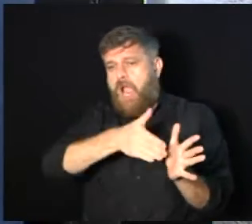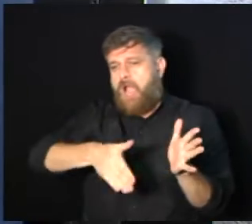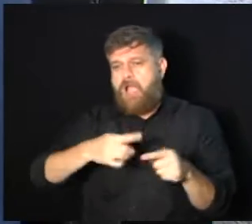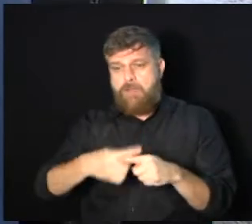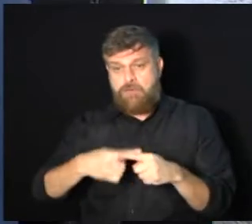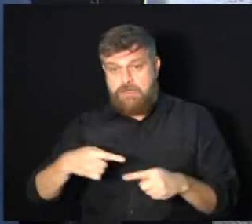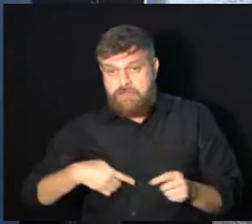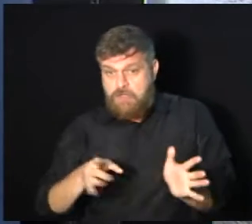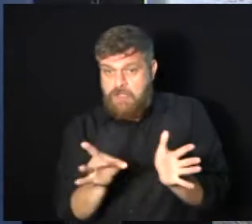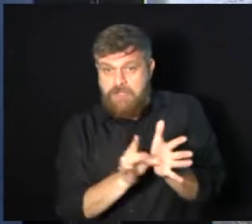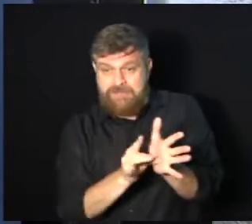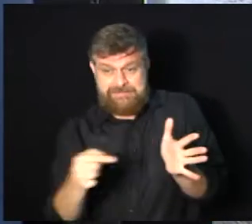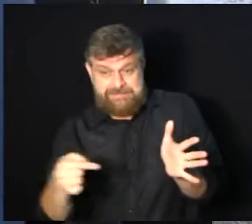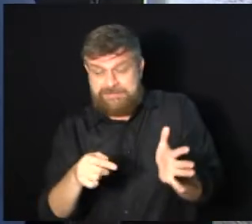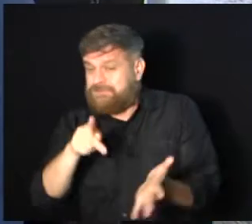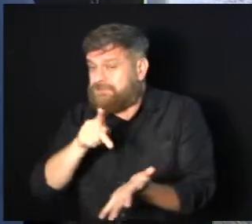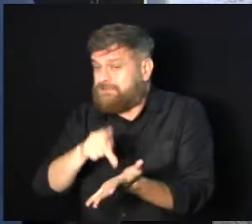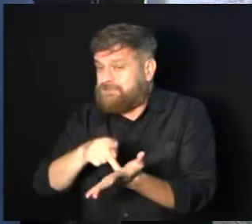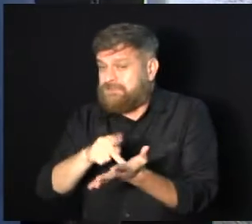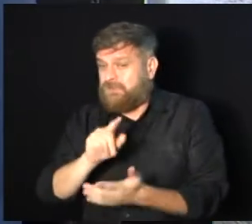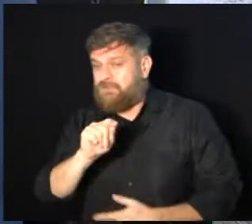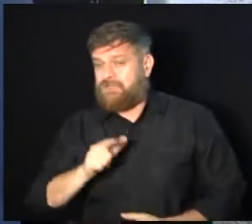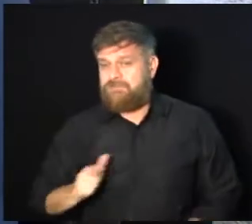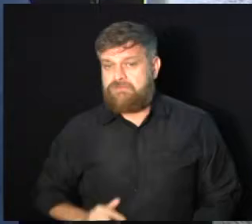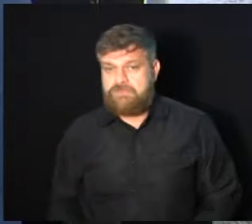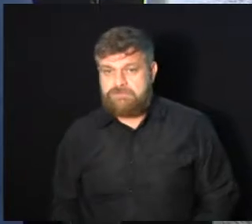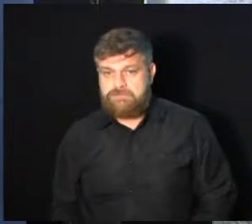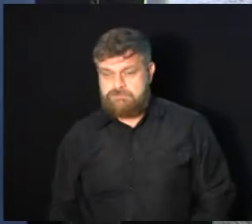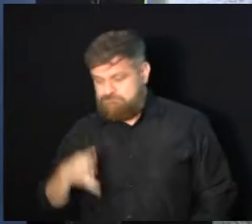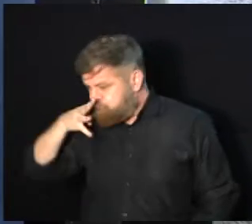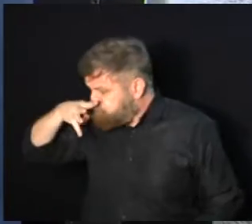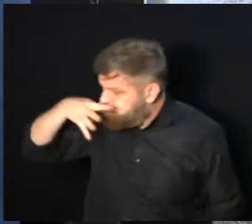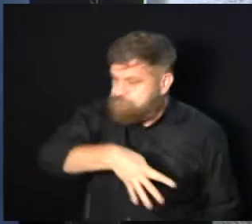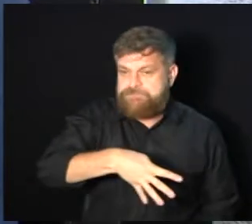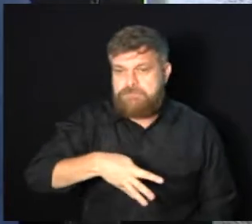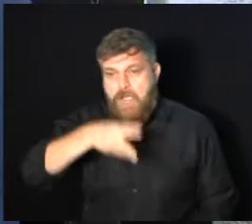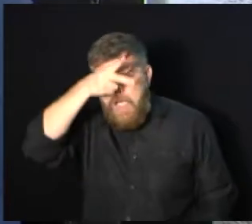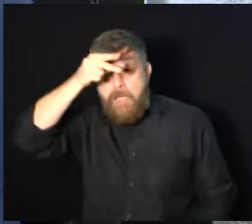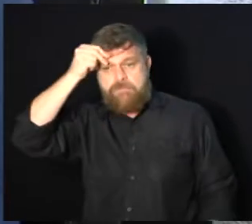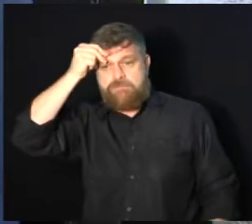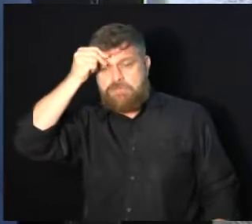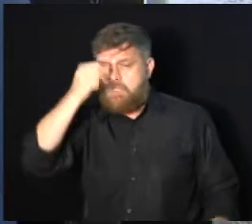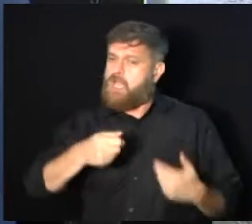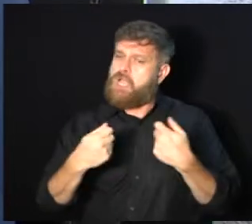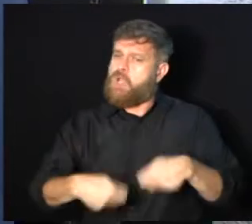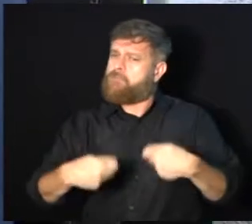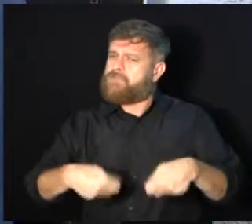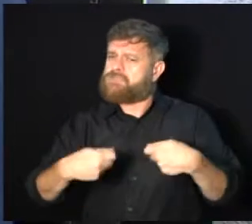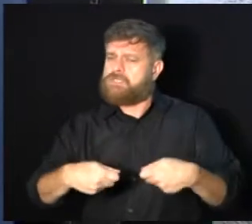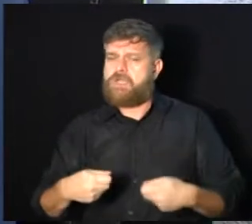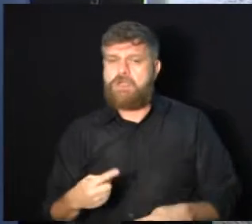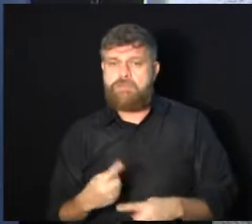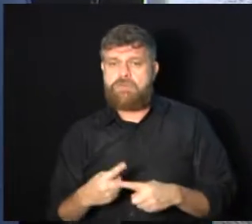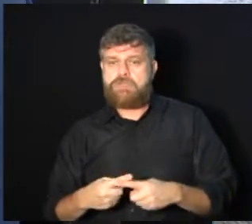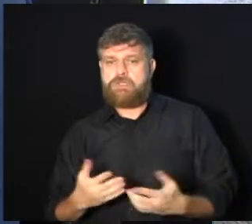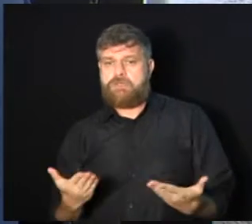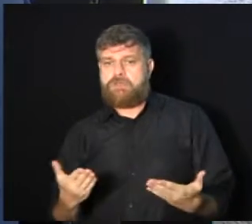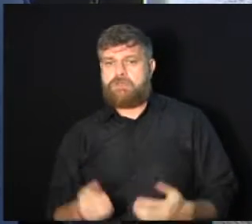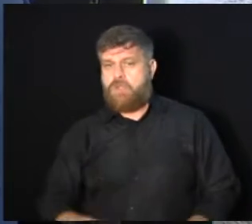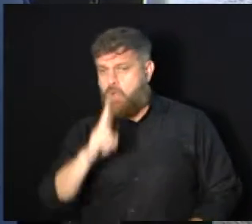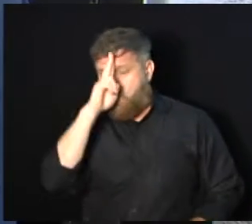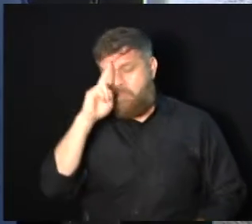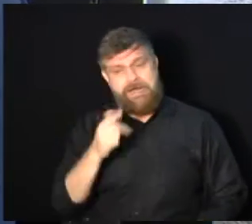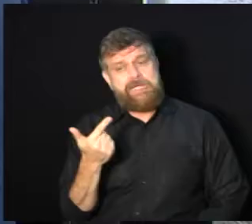o adesivo, na verdade, foi uma interferência, né, desnecessária do poder público. Porque o Uber não tem